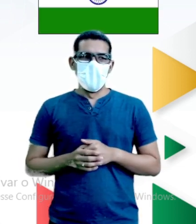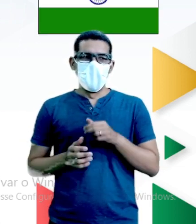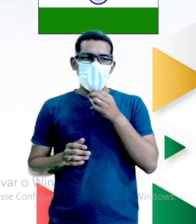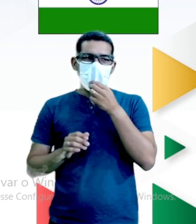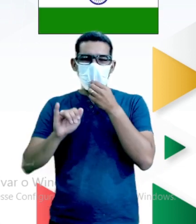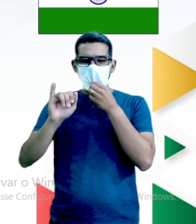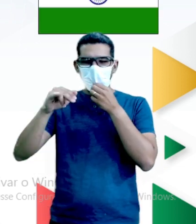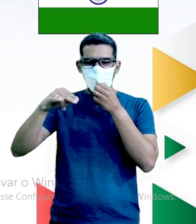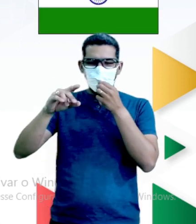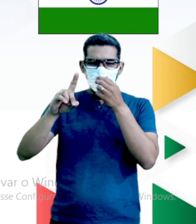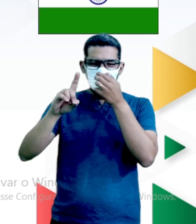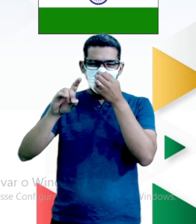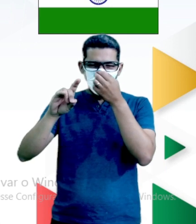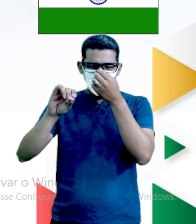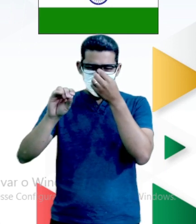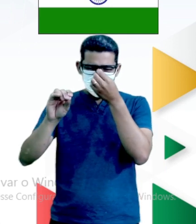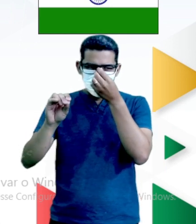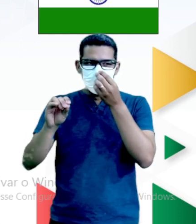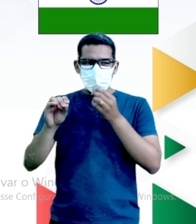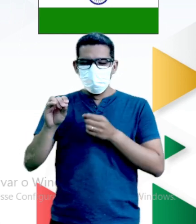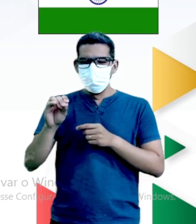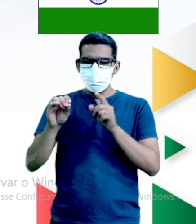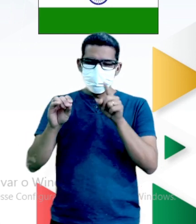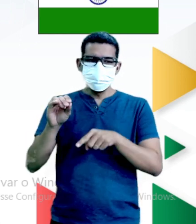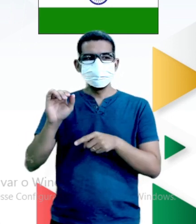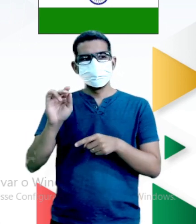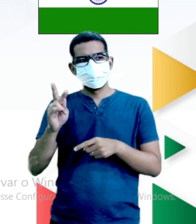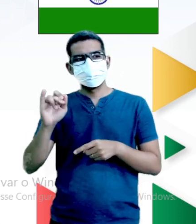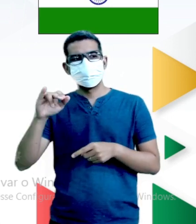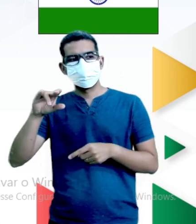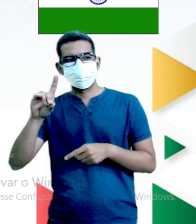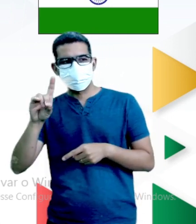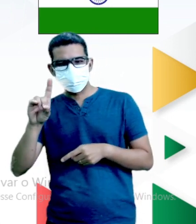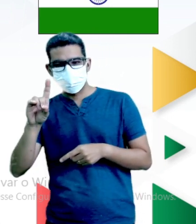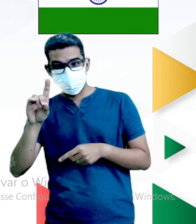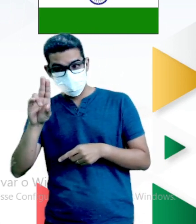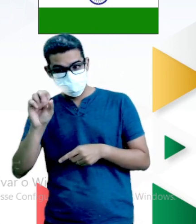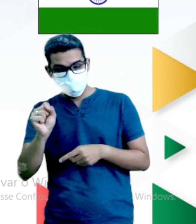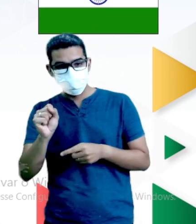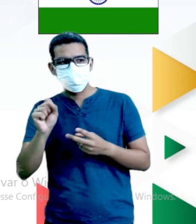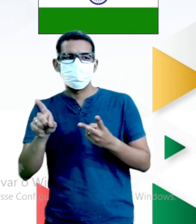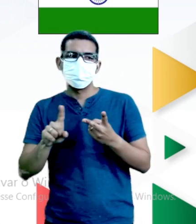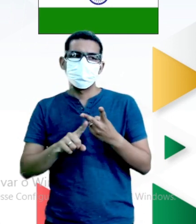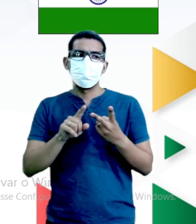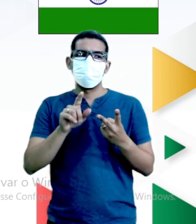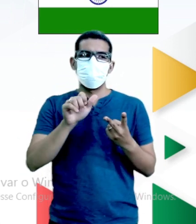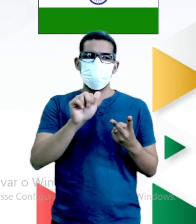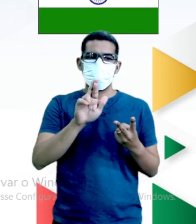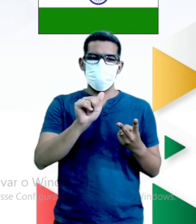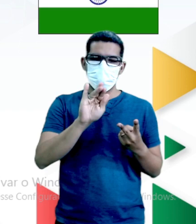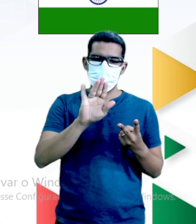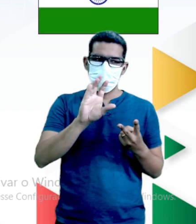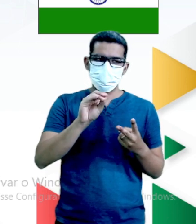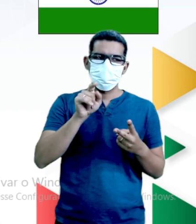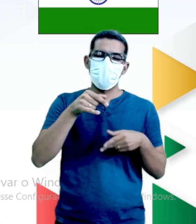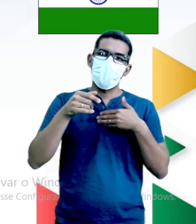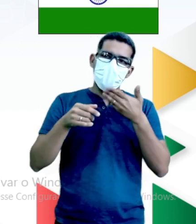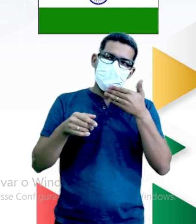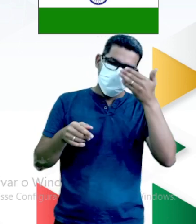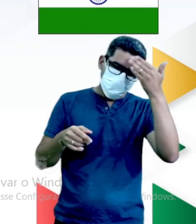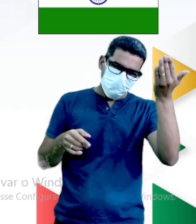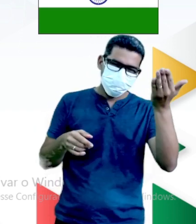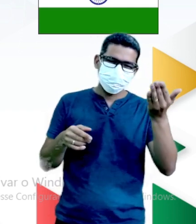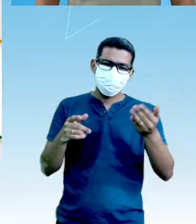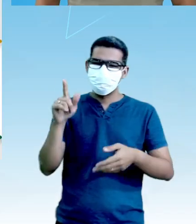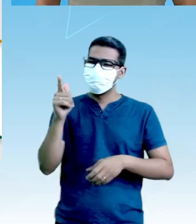por causa dos hindus e árabes, porque eles divulgavam bastante essa região. Tá claro para você? Ficou tranquilo aí uma meia aula de